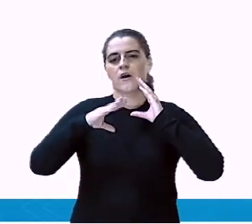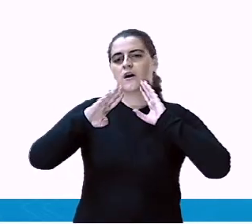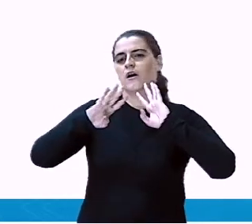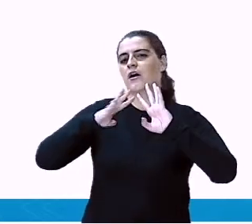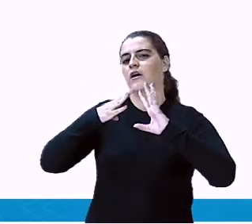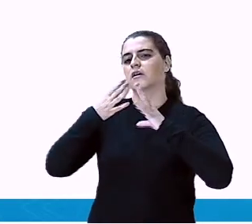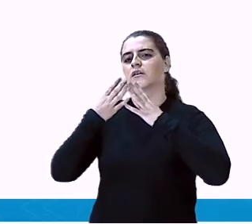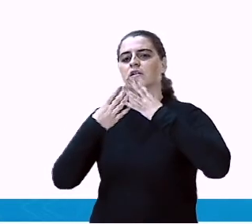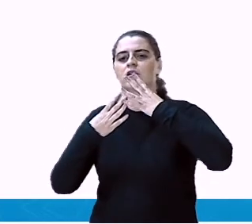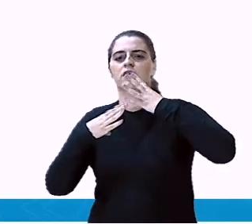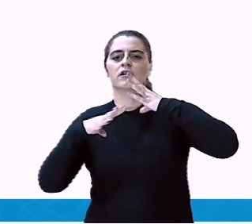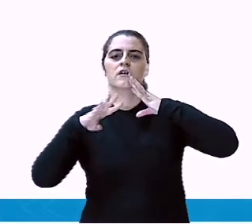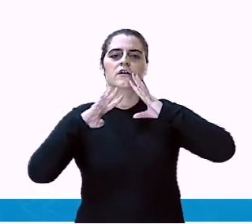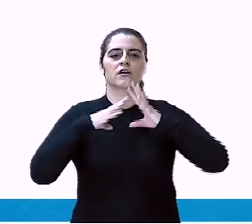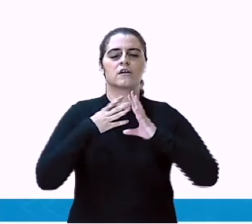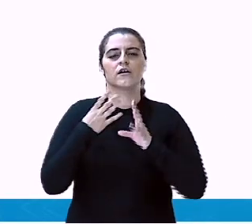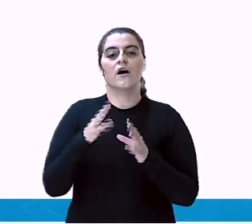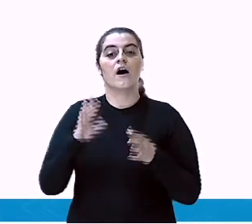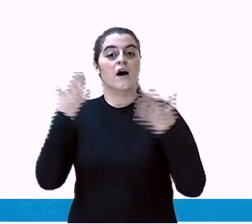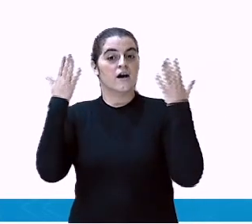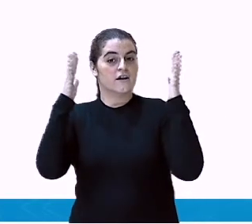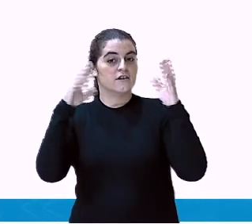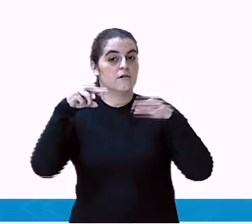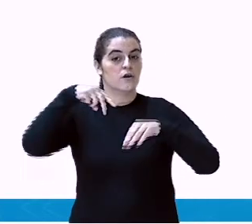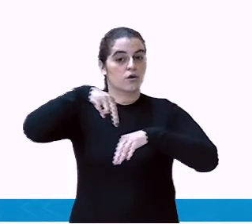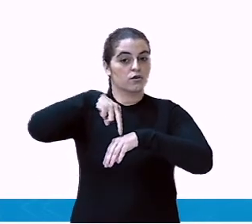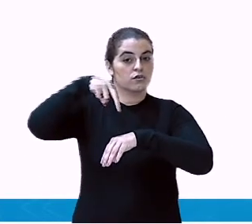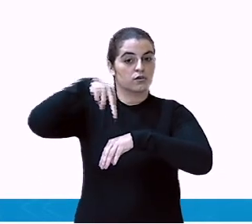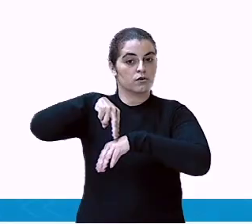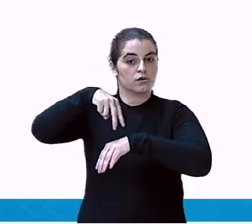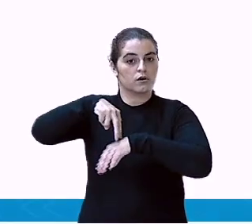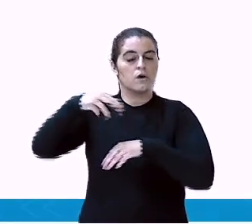cantar, não é legal? As mãos e os pés. Quais os